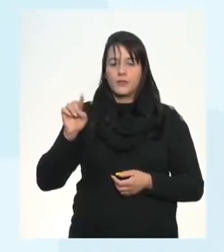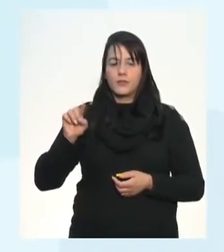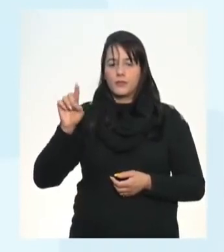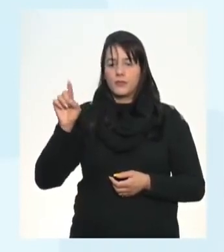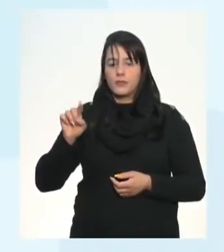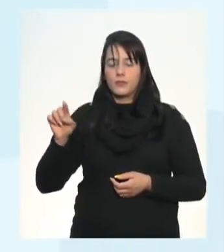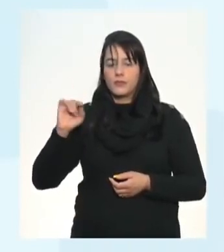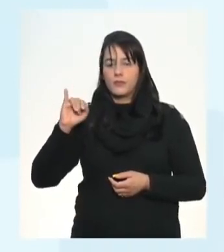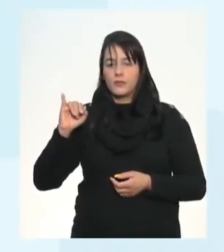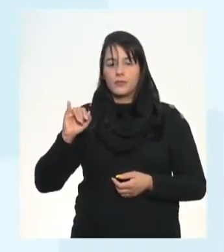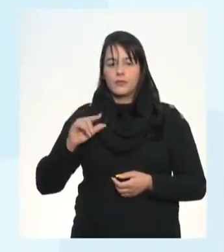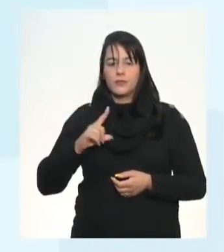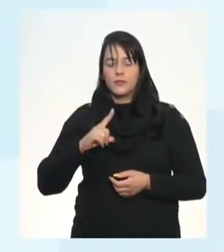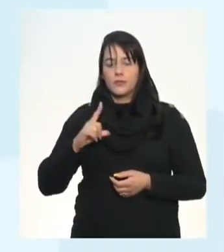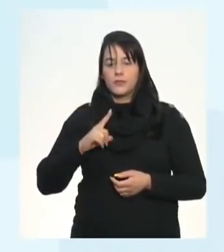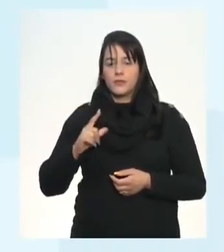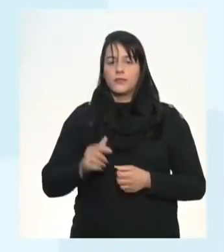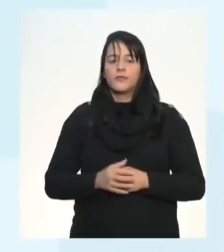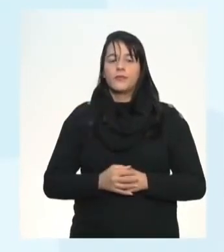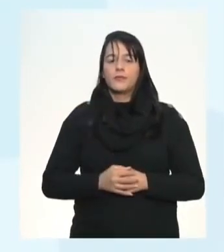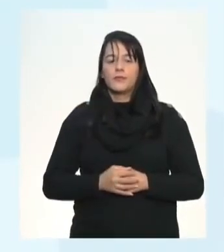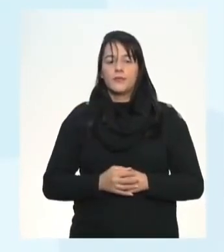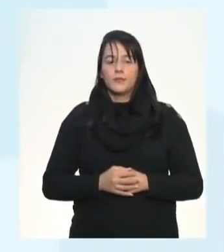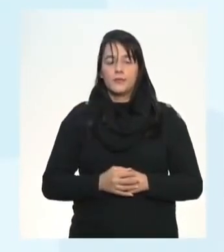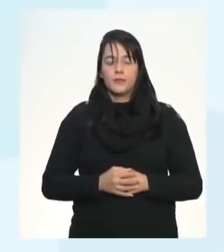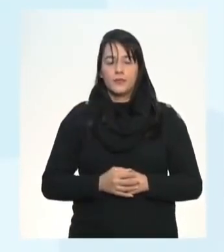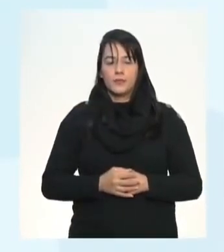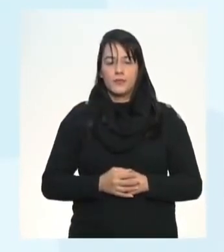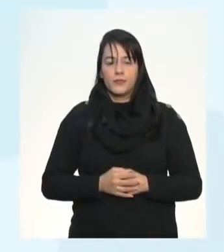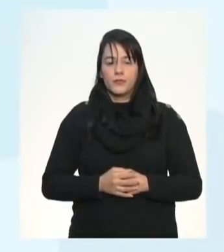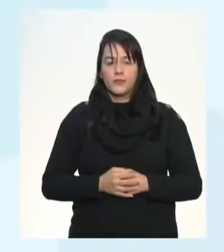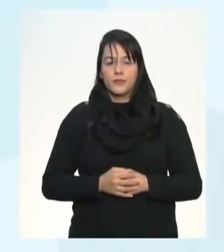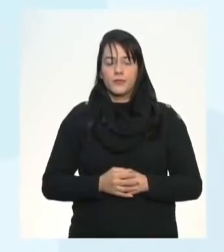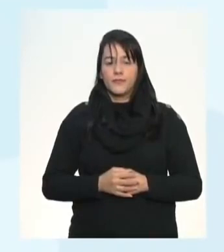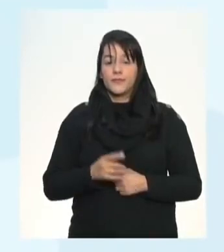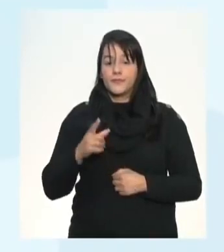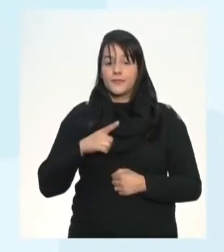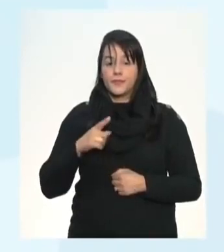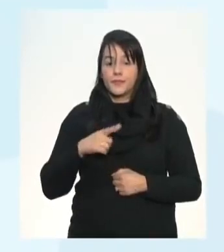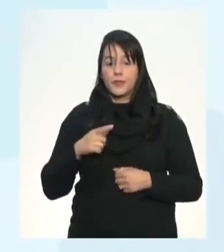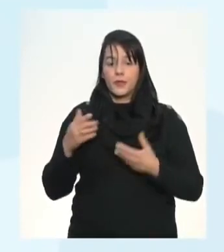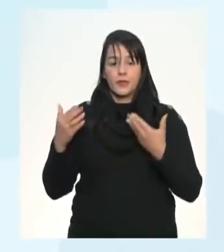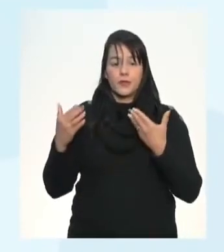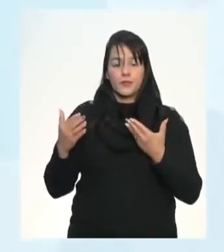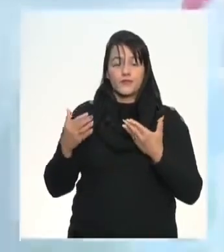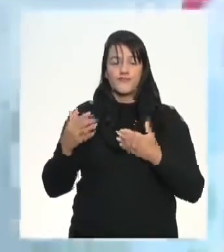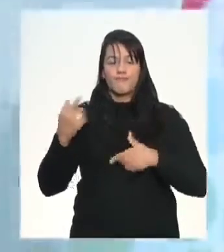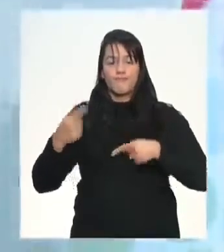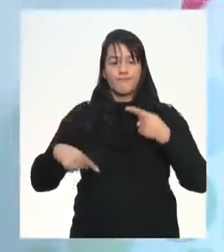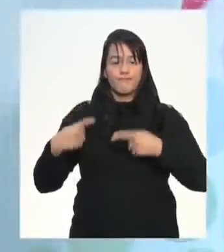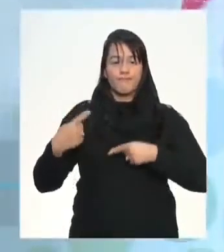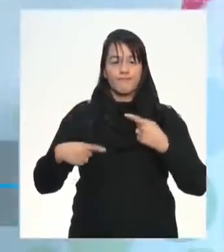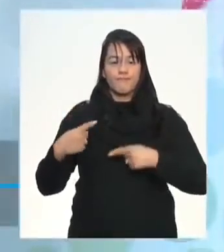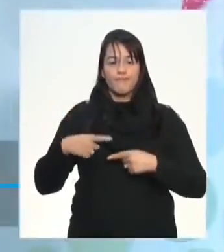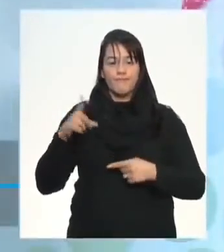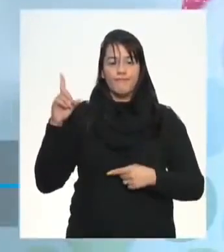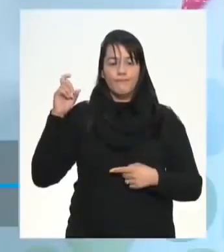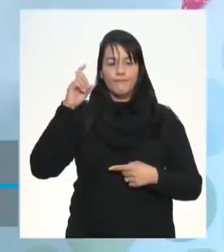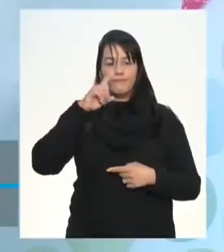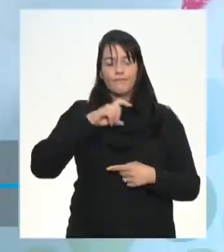e coautor do trabalho. A gente entrou numa polêmica aqui que não vai dar para discutir agora, né,